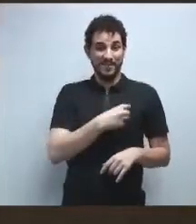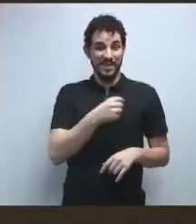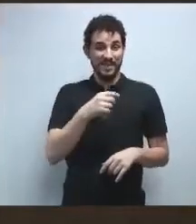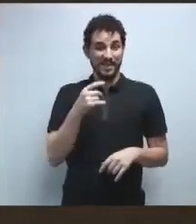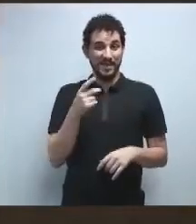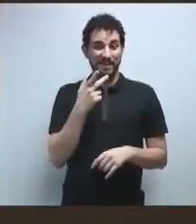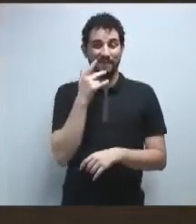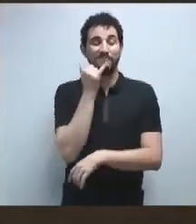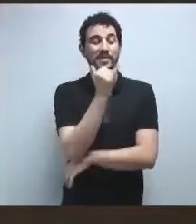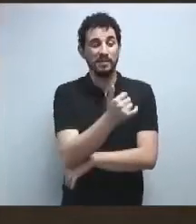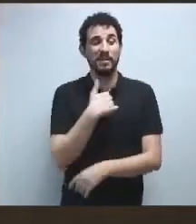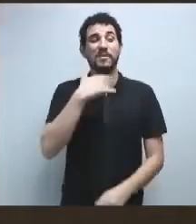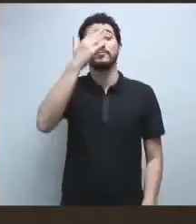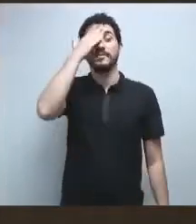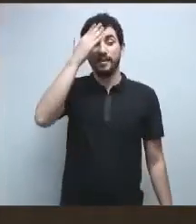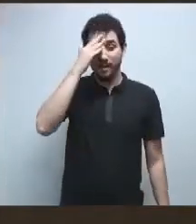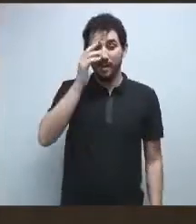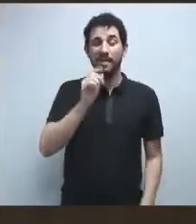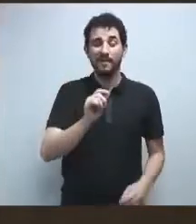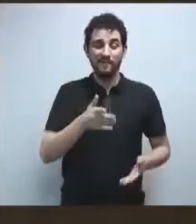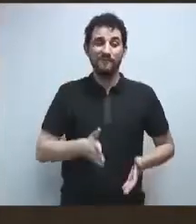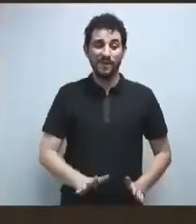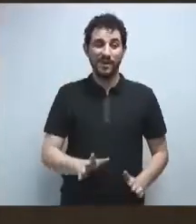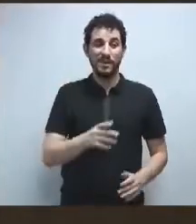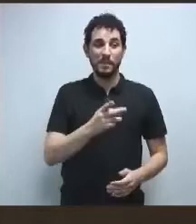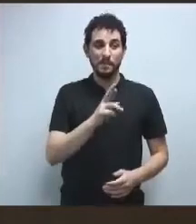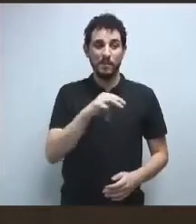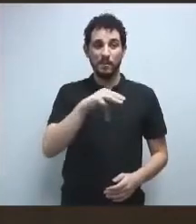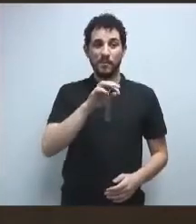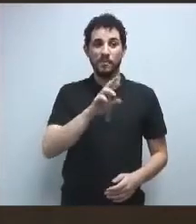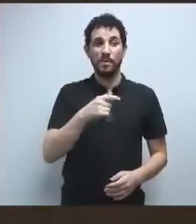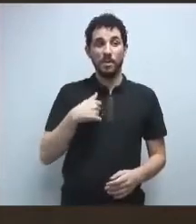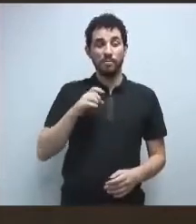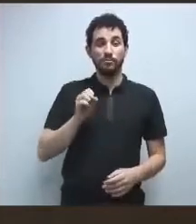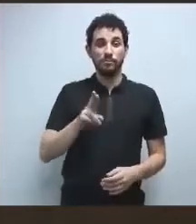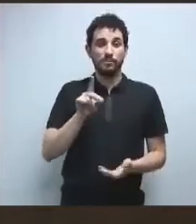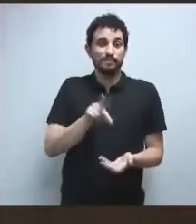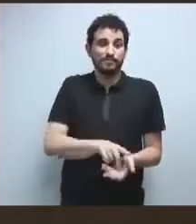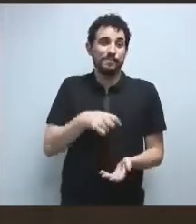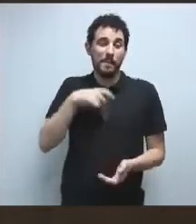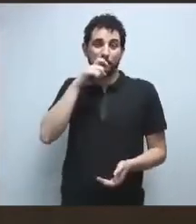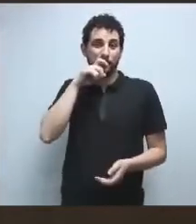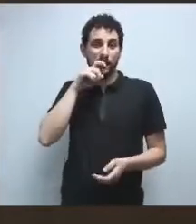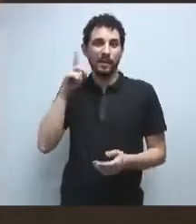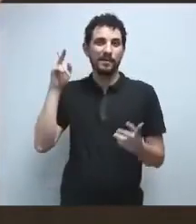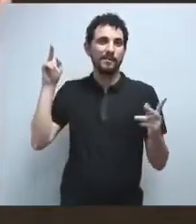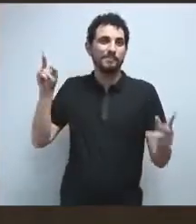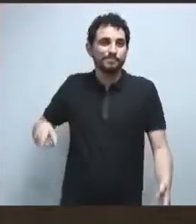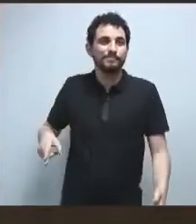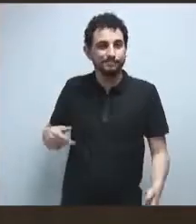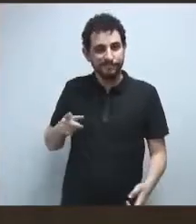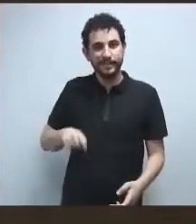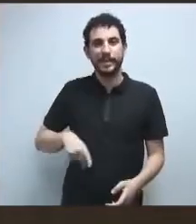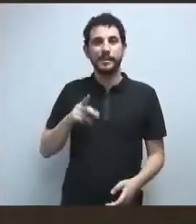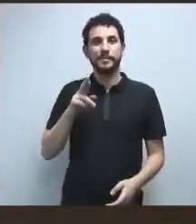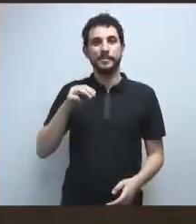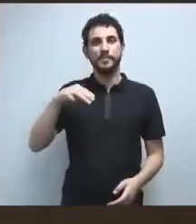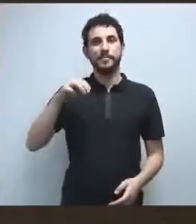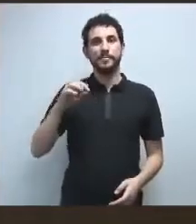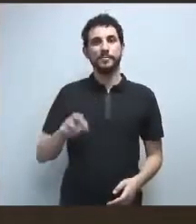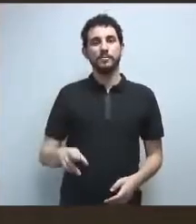sei o quanto sofre uma filha de um promotor que eu sou filha de um promotor que a pergunta era inevitável